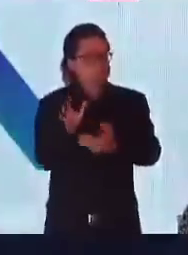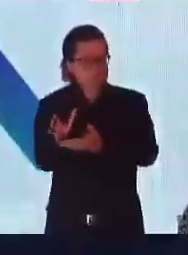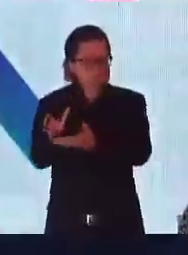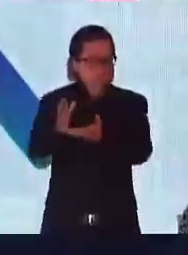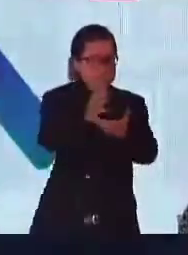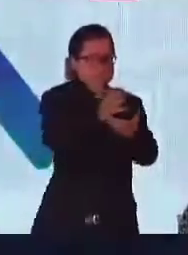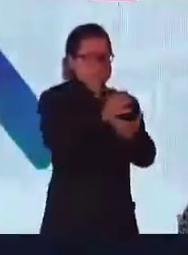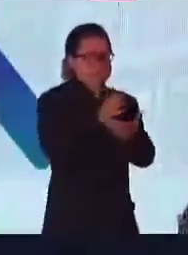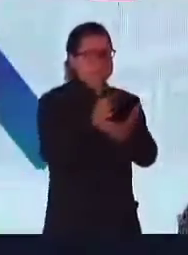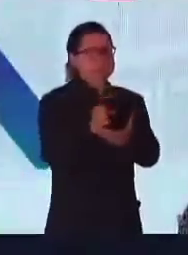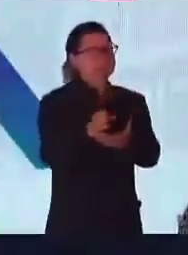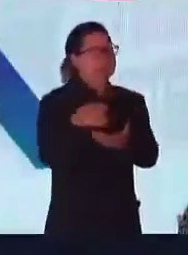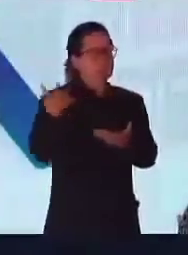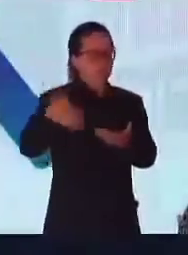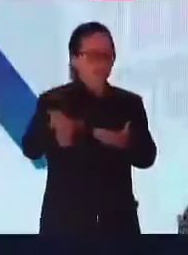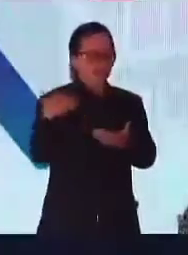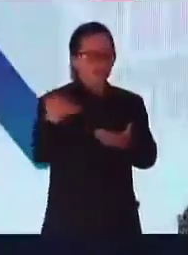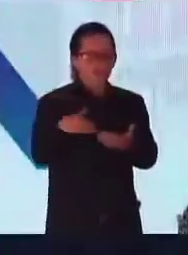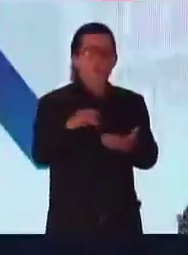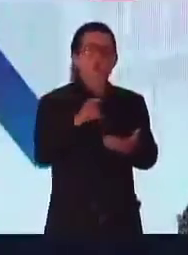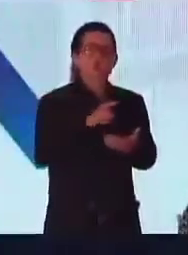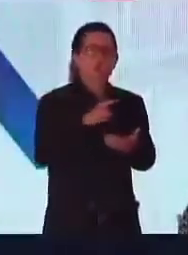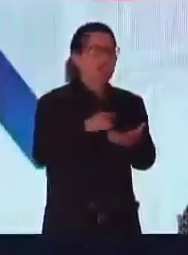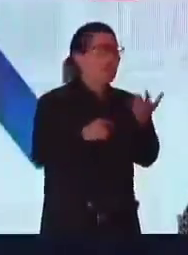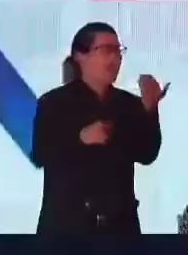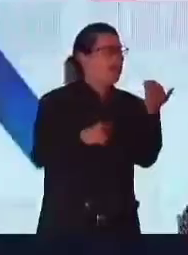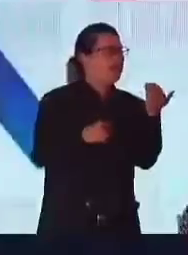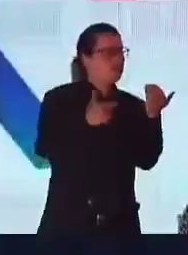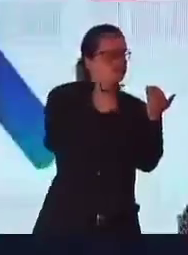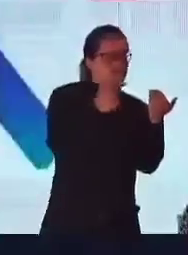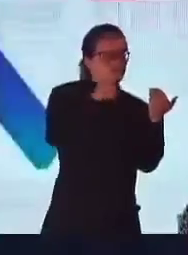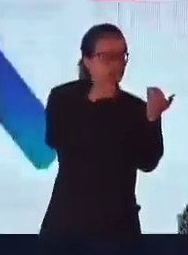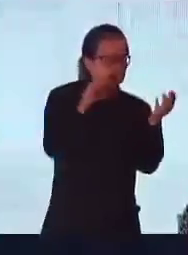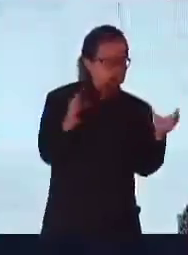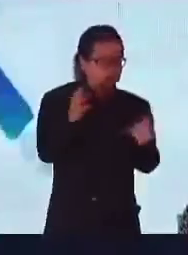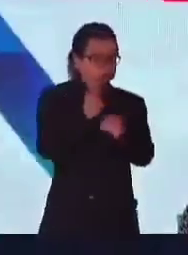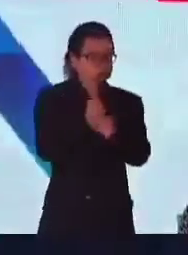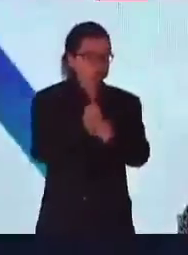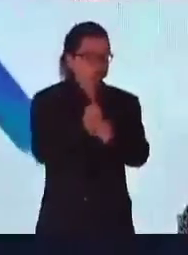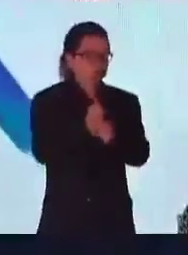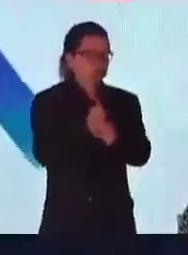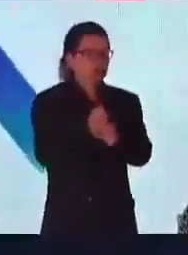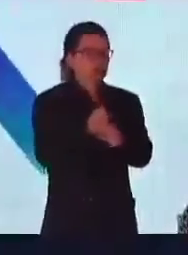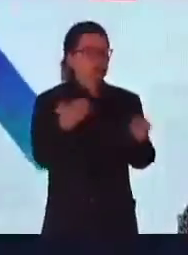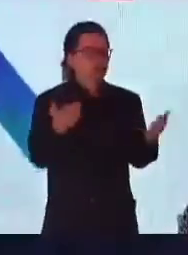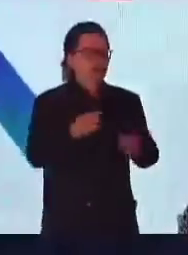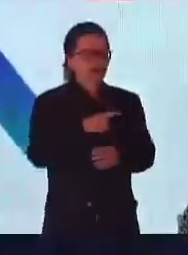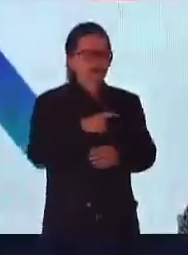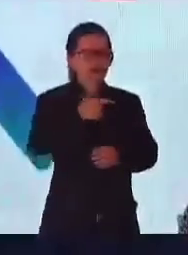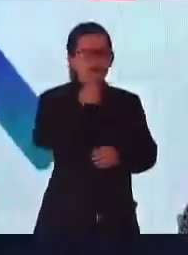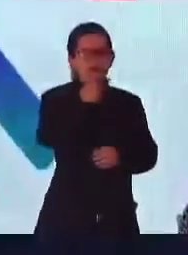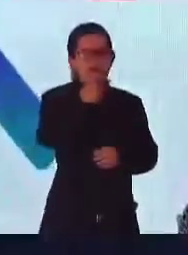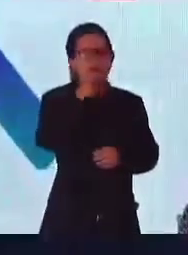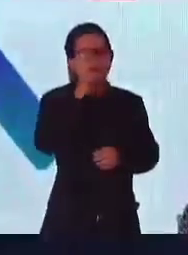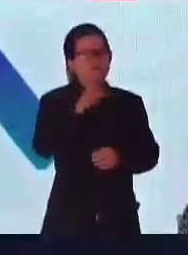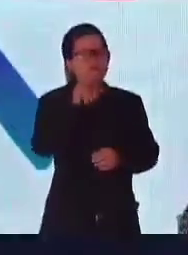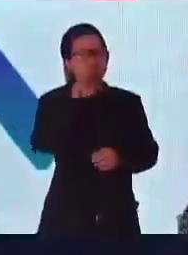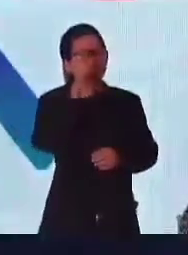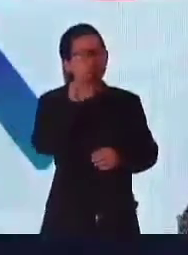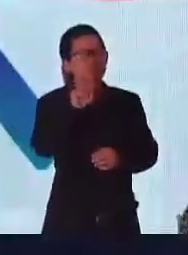aos 250 que nós já tínhamos. Mas ainda temos apenas 7,5 doutores por 100 mil